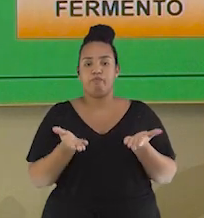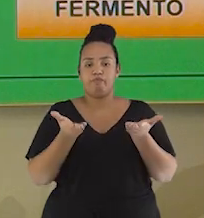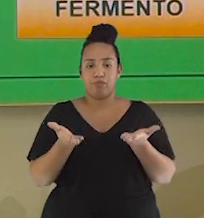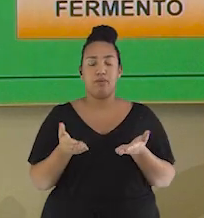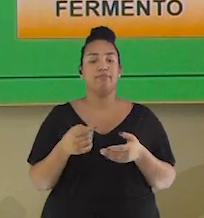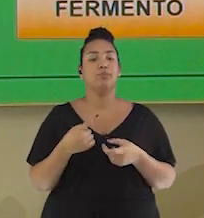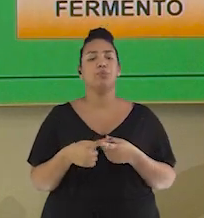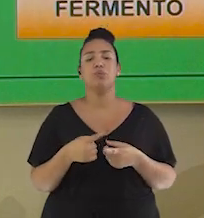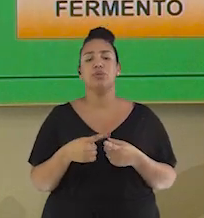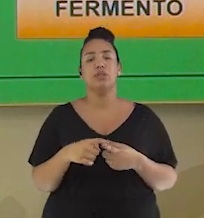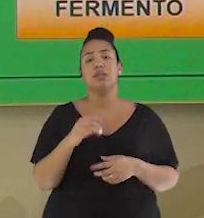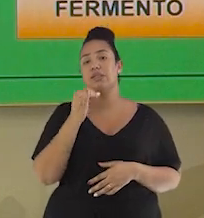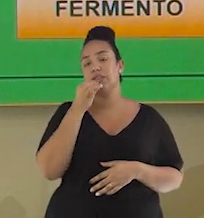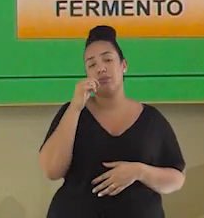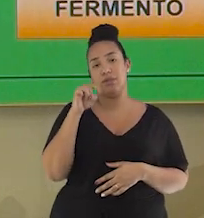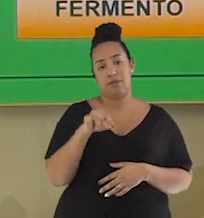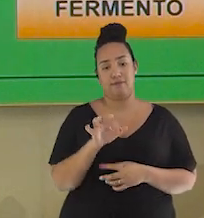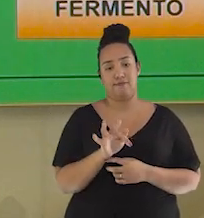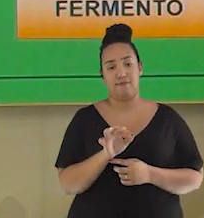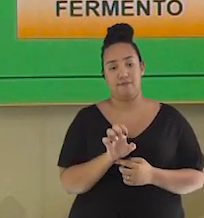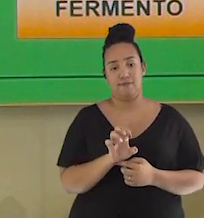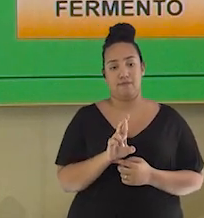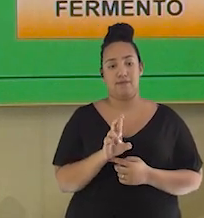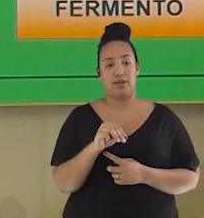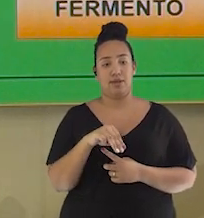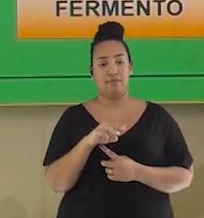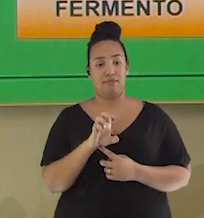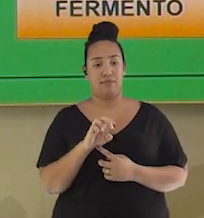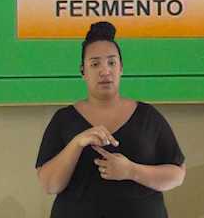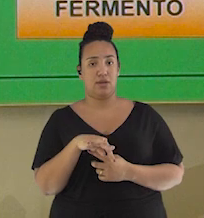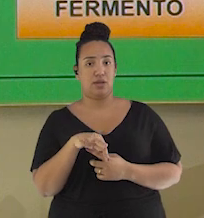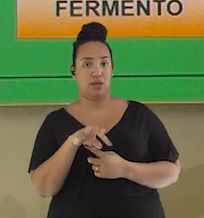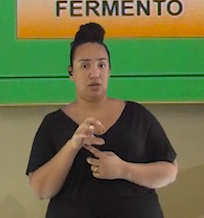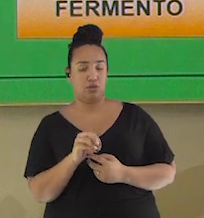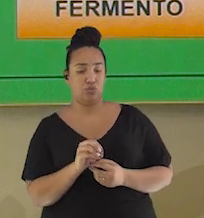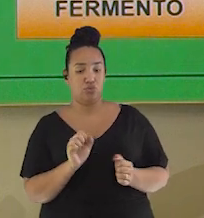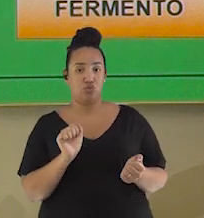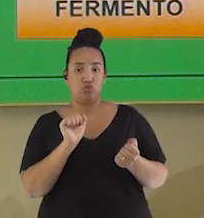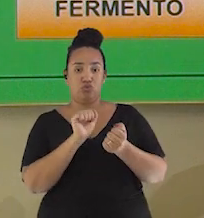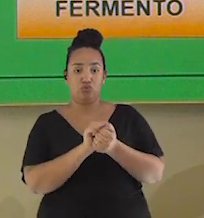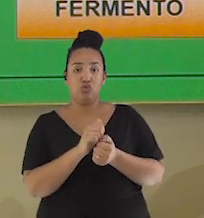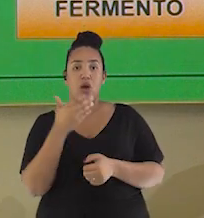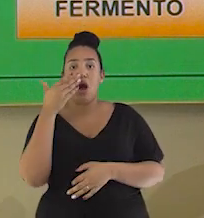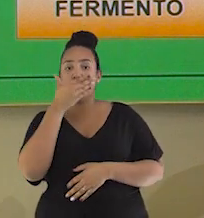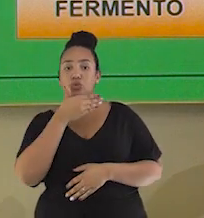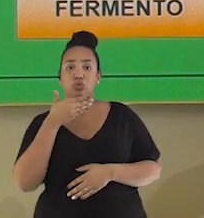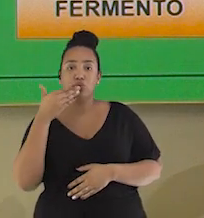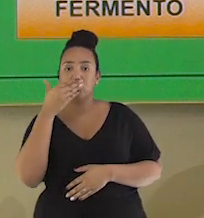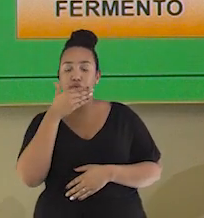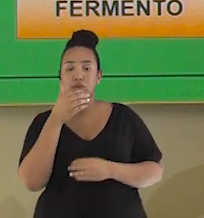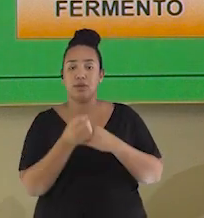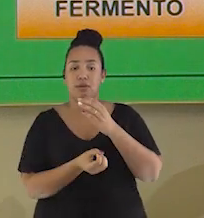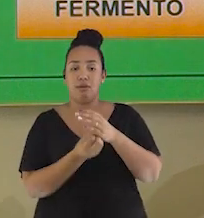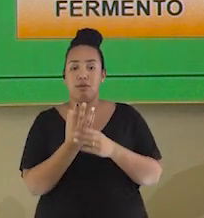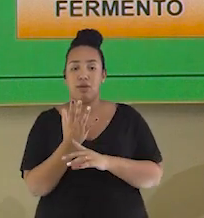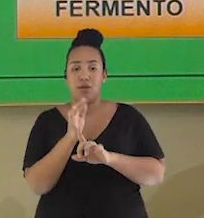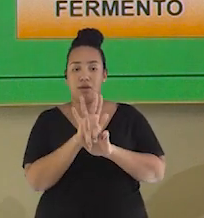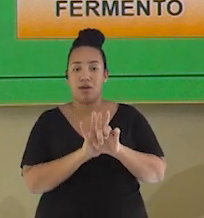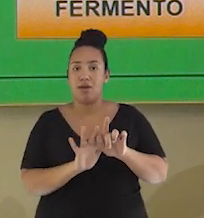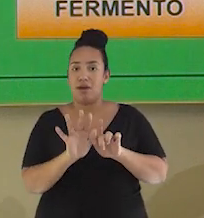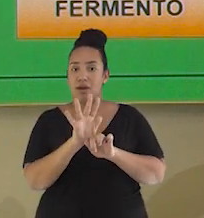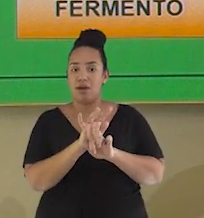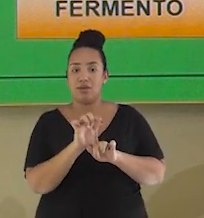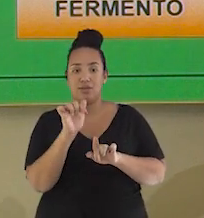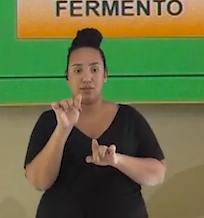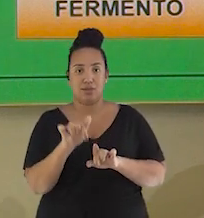na massa se alimenta do açúcar e causa uma reação que gera gases, inflando a